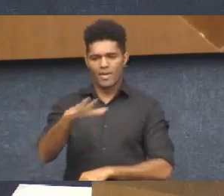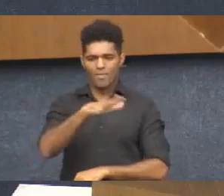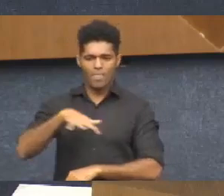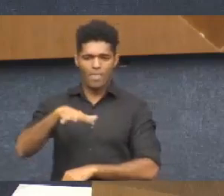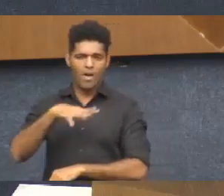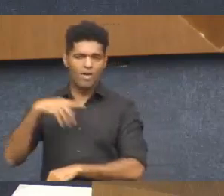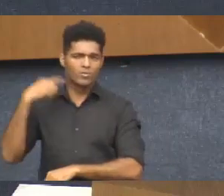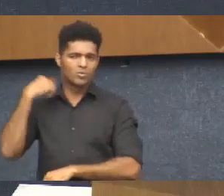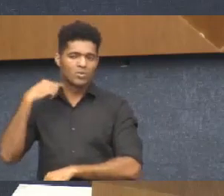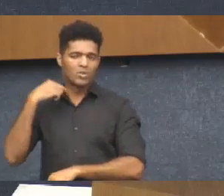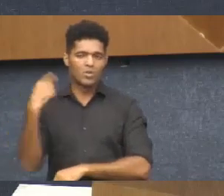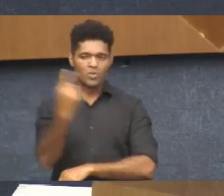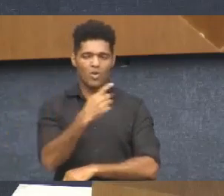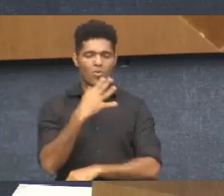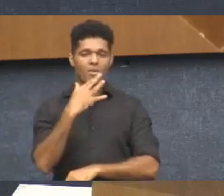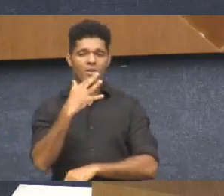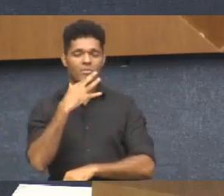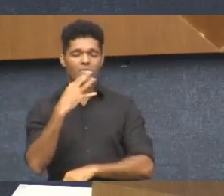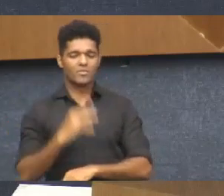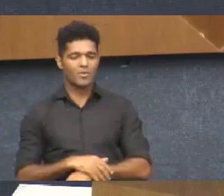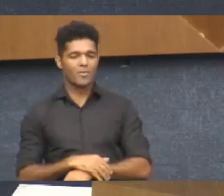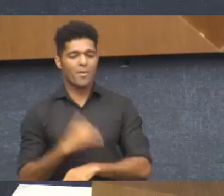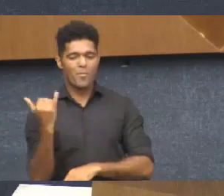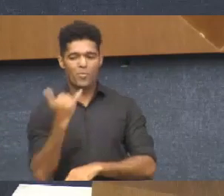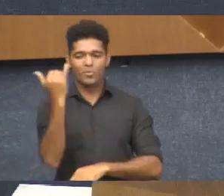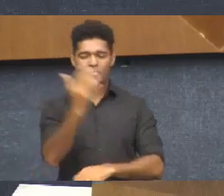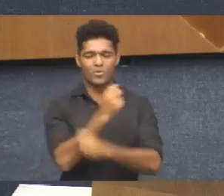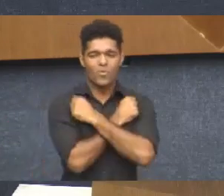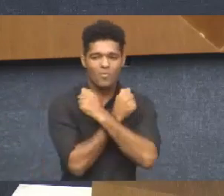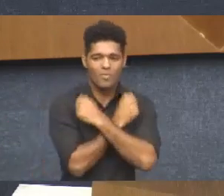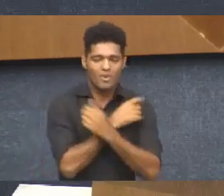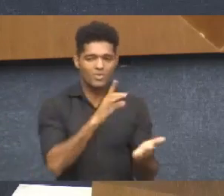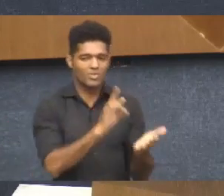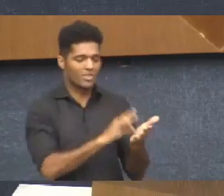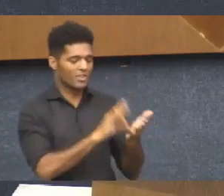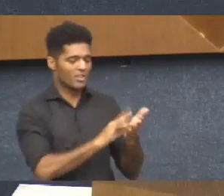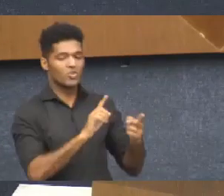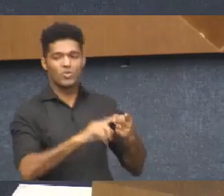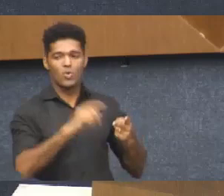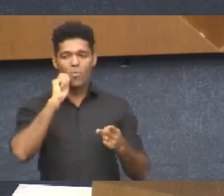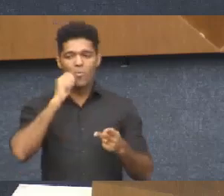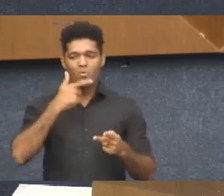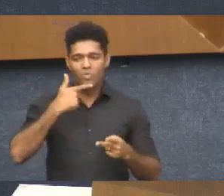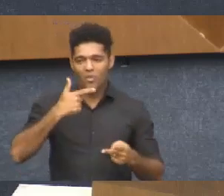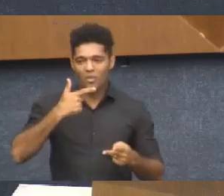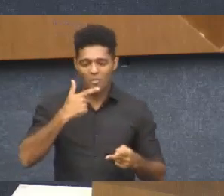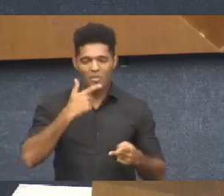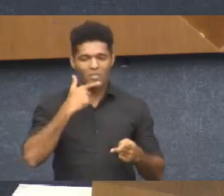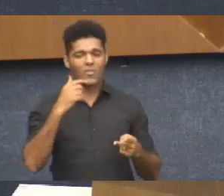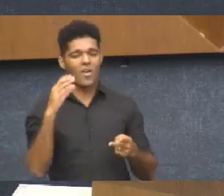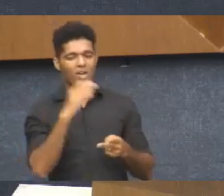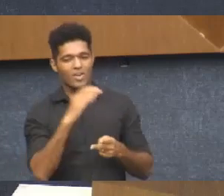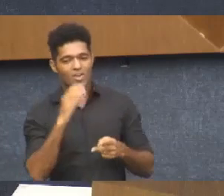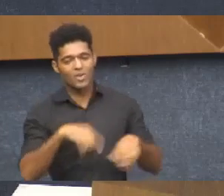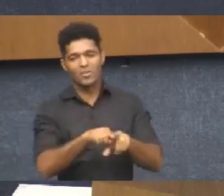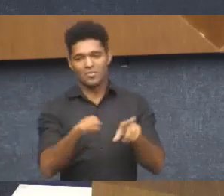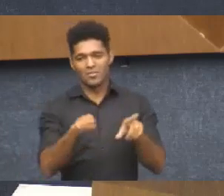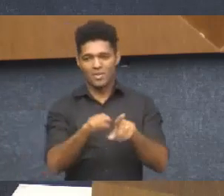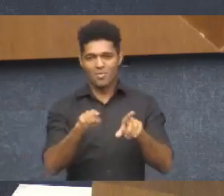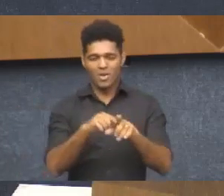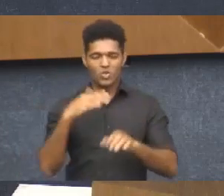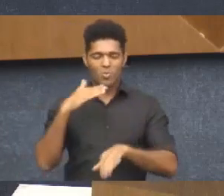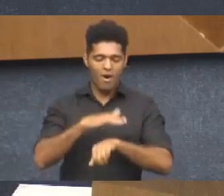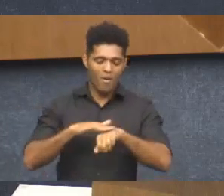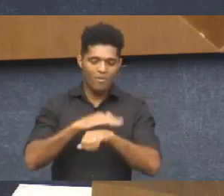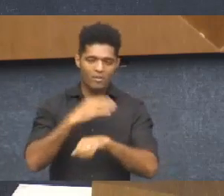sabemos o valor de um abraço sincero, de um pão de queijo quentinho, e de uma prosa boa. Você, senhor,